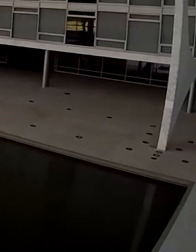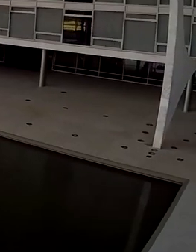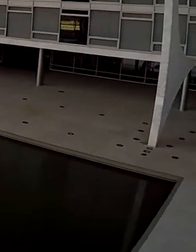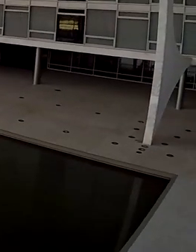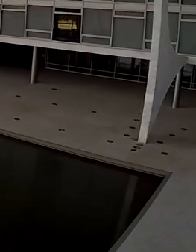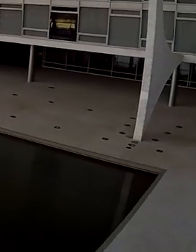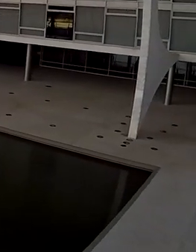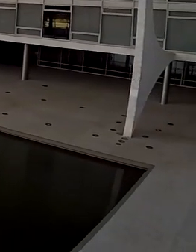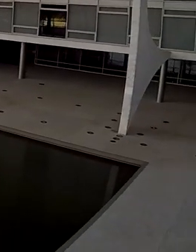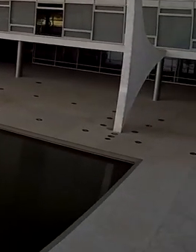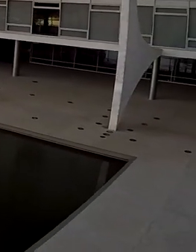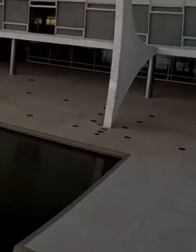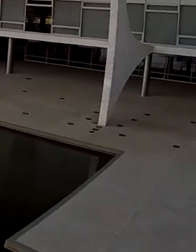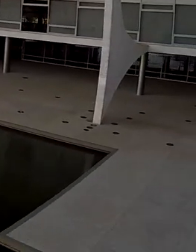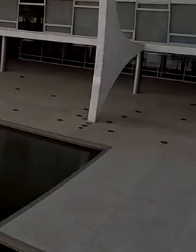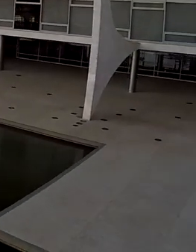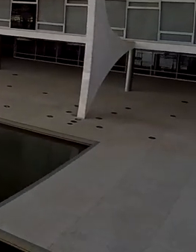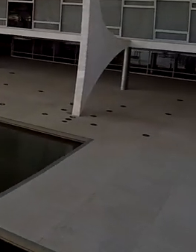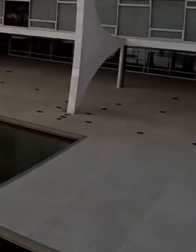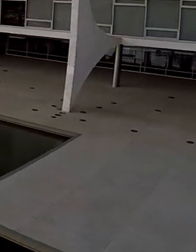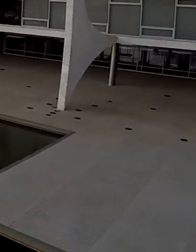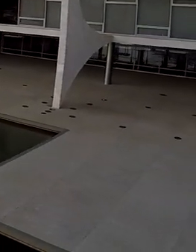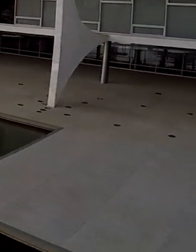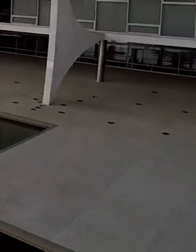Tchau, tchau.